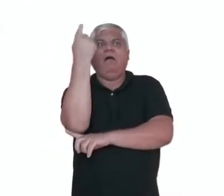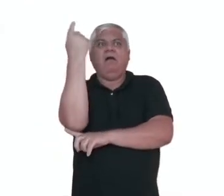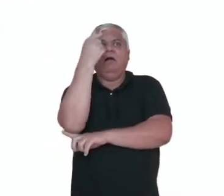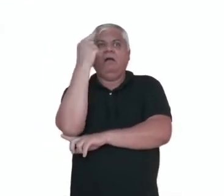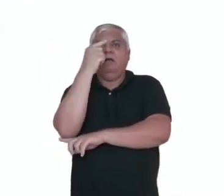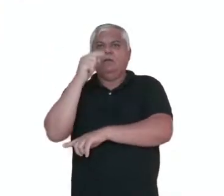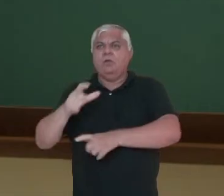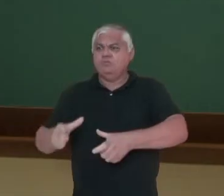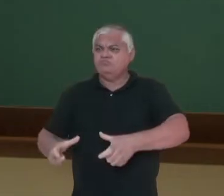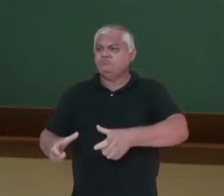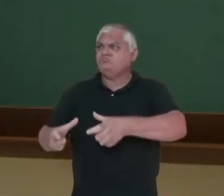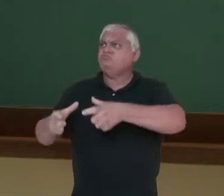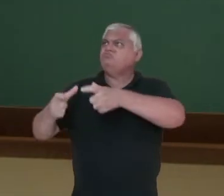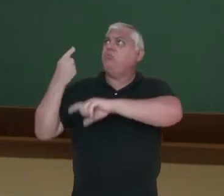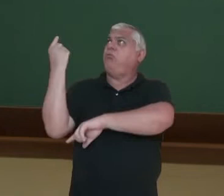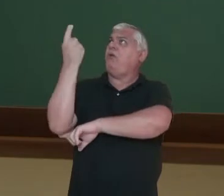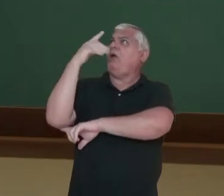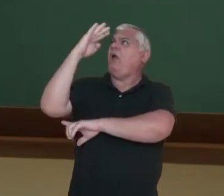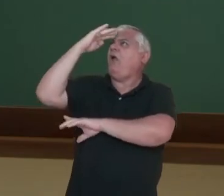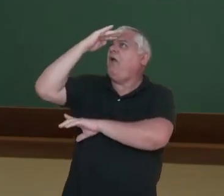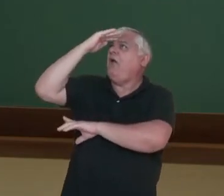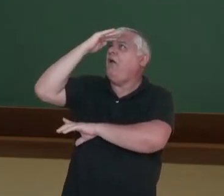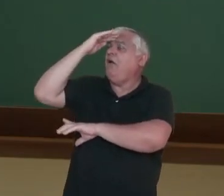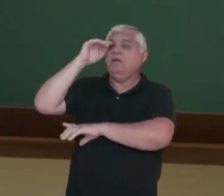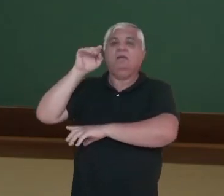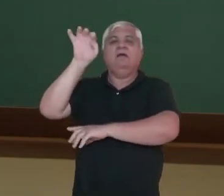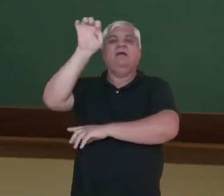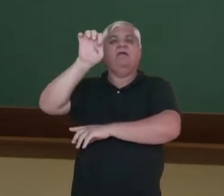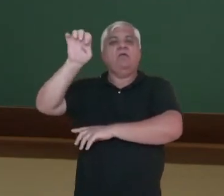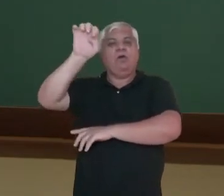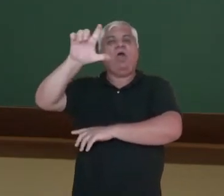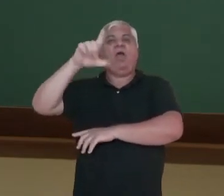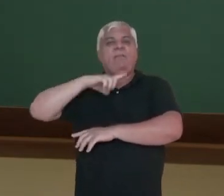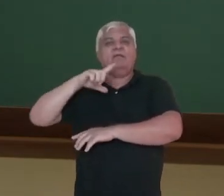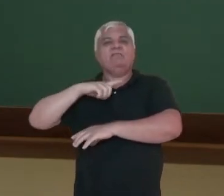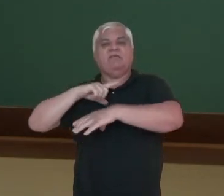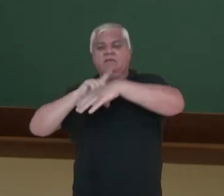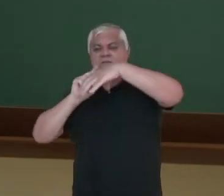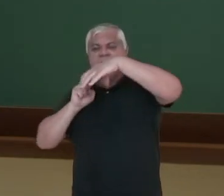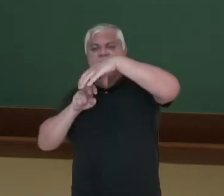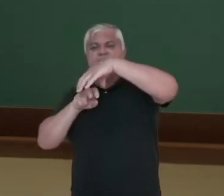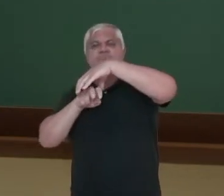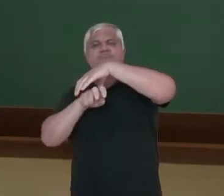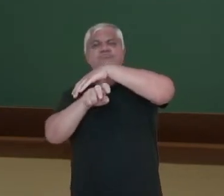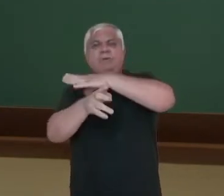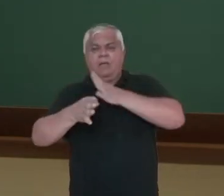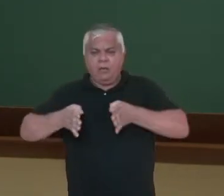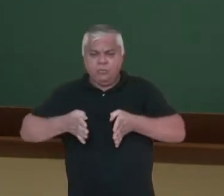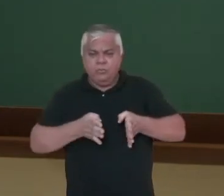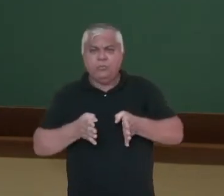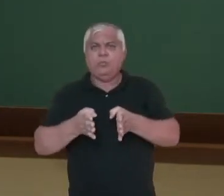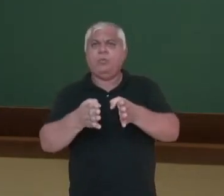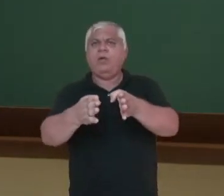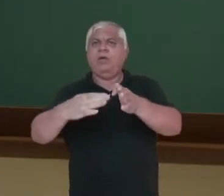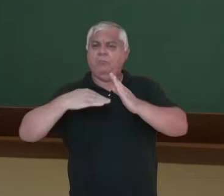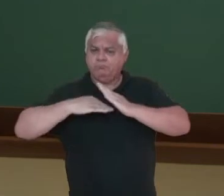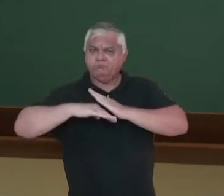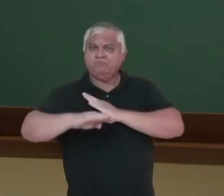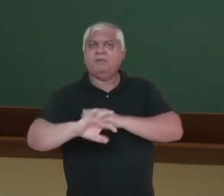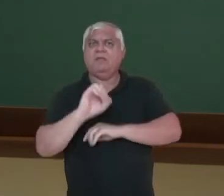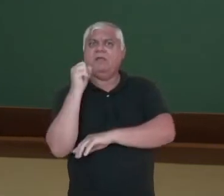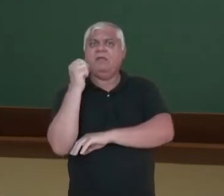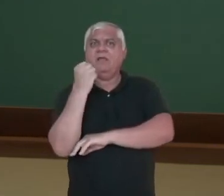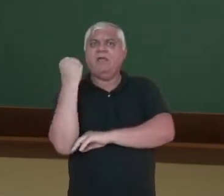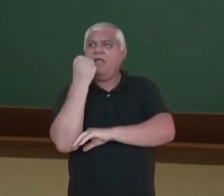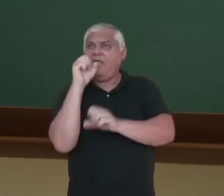árvore que tem na Europa, tá? E eles conseguiram cortar uma parte do tronco para passar uma estrada, uma calçada ali, de tão grande que